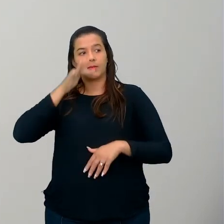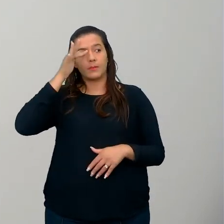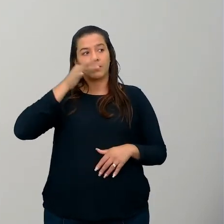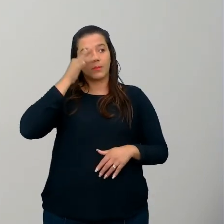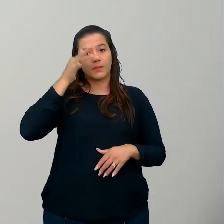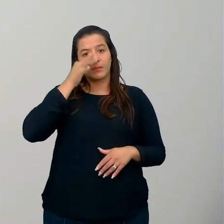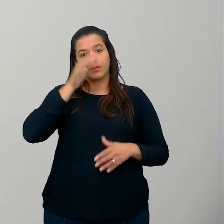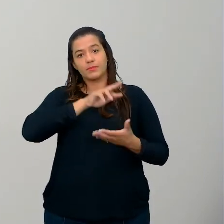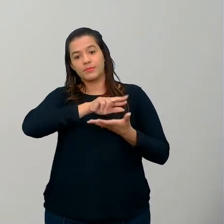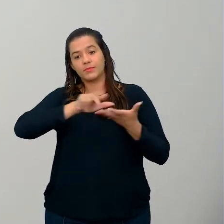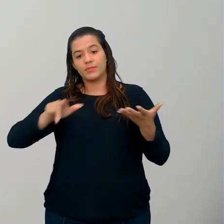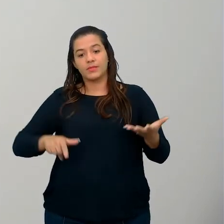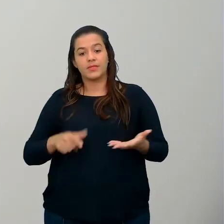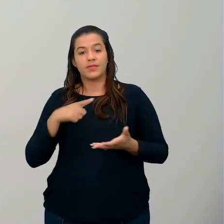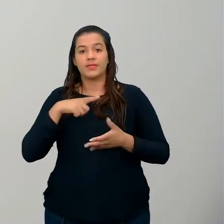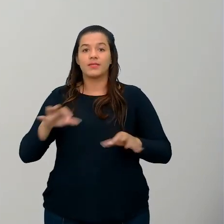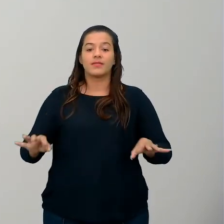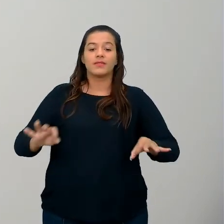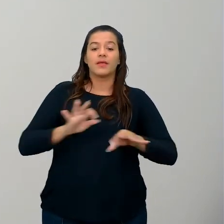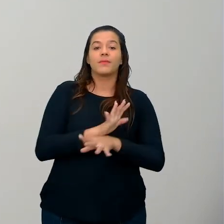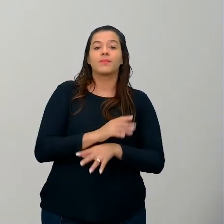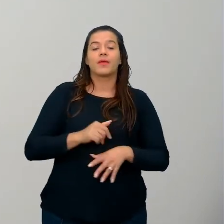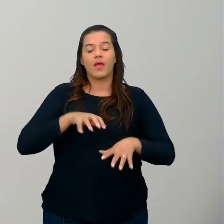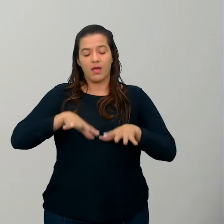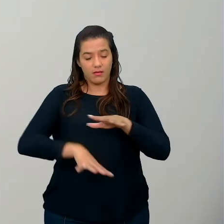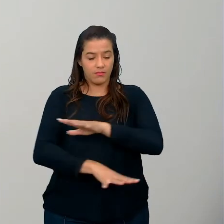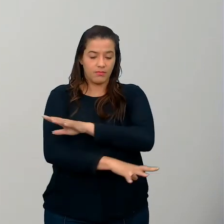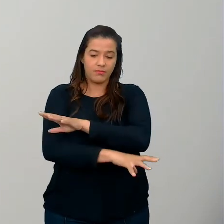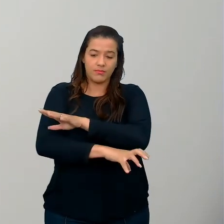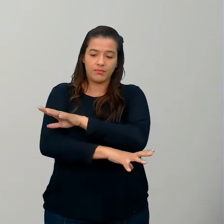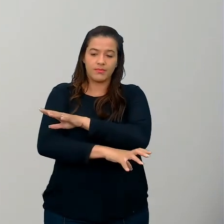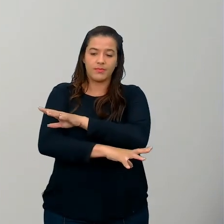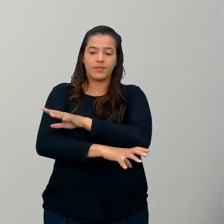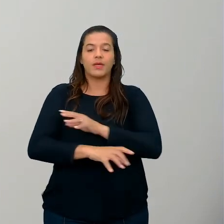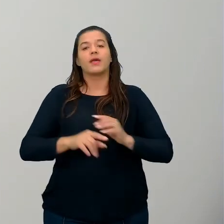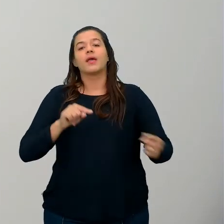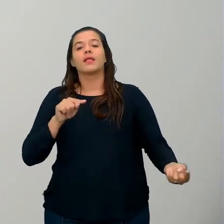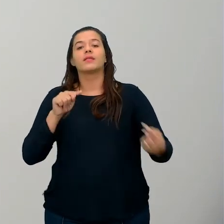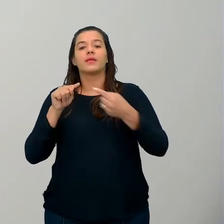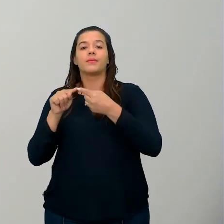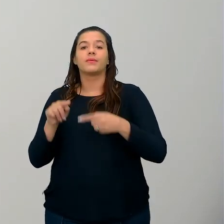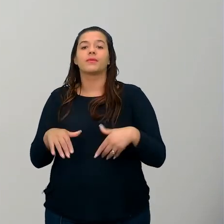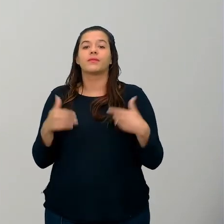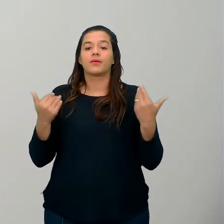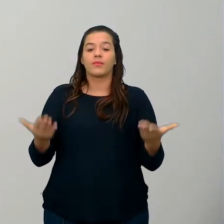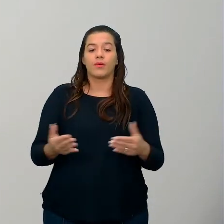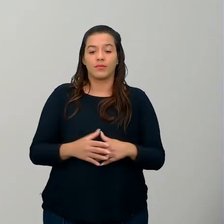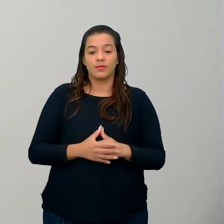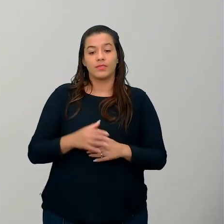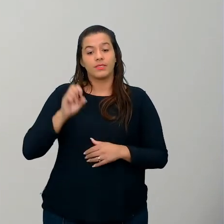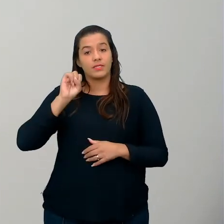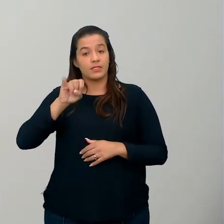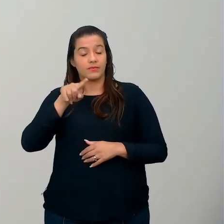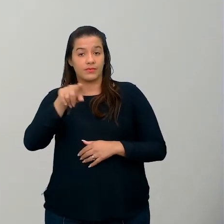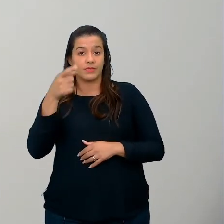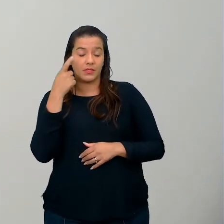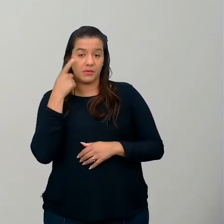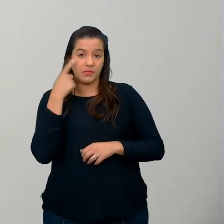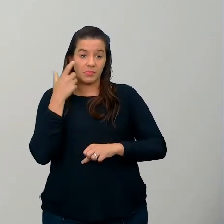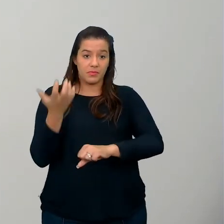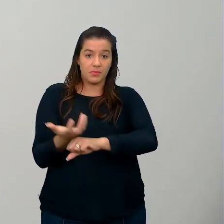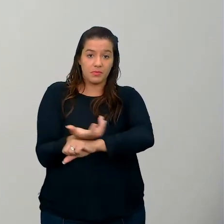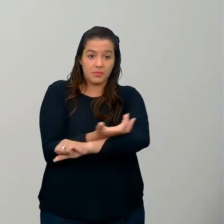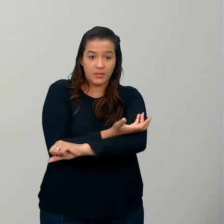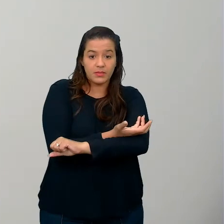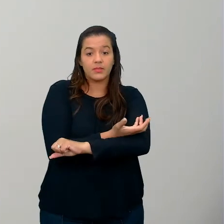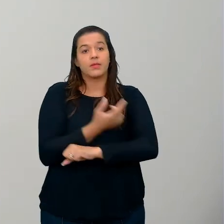nesse solo, você consegue determinar também qual é o tipo de raiz, né, que está ali associado. Se você vê, por exemplo, uma grama, você vai ver,